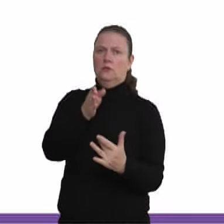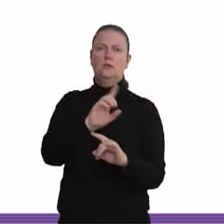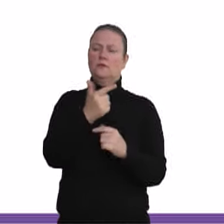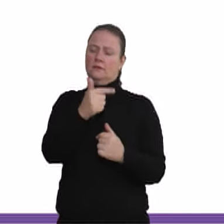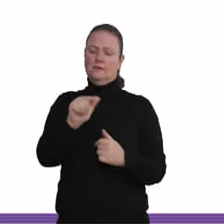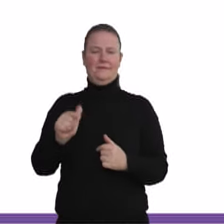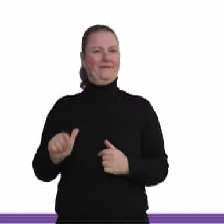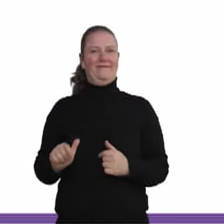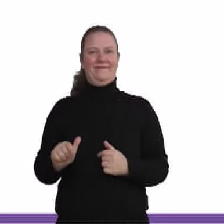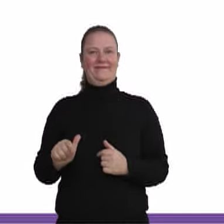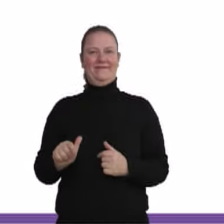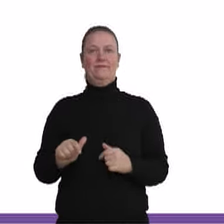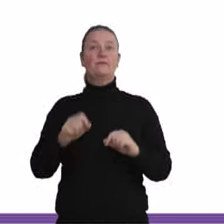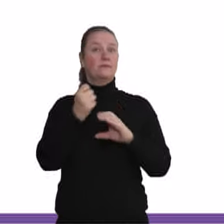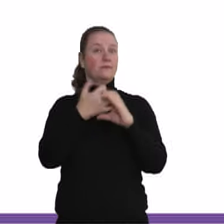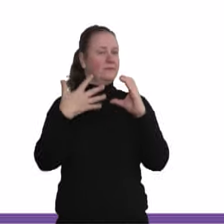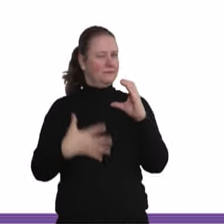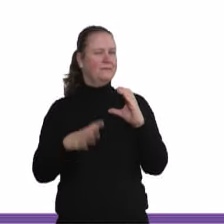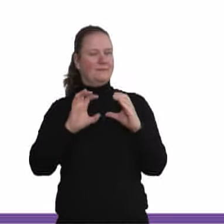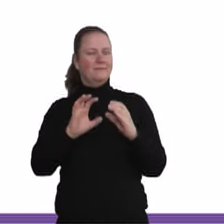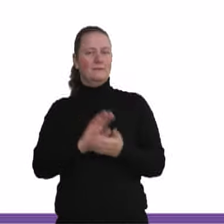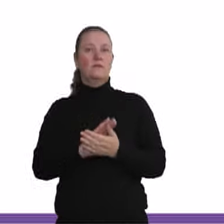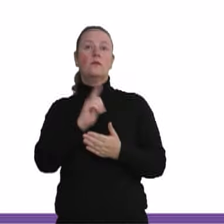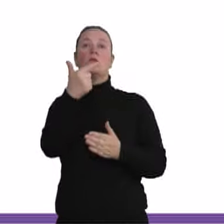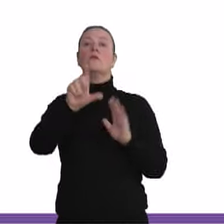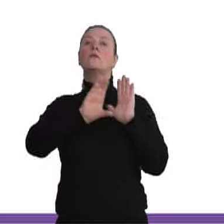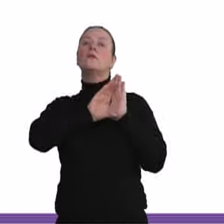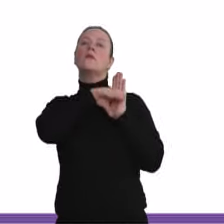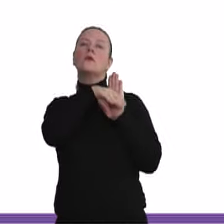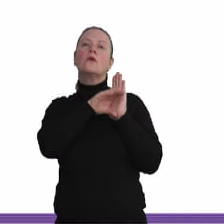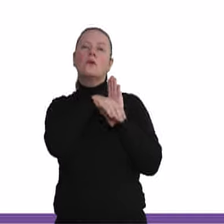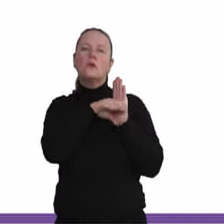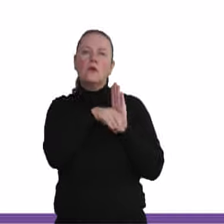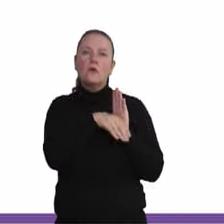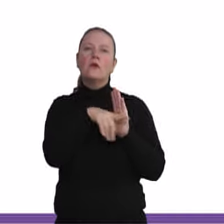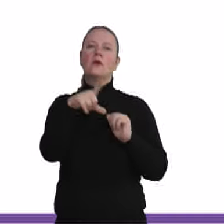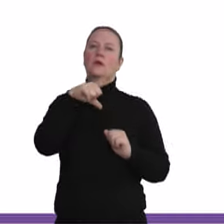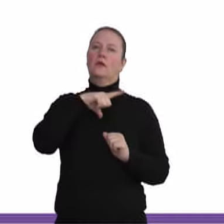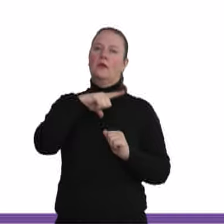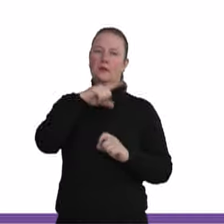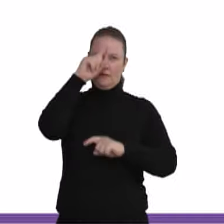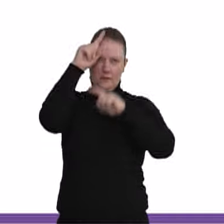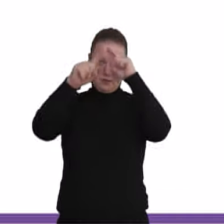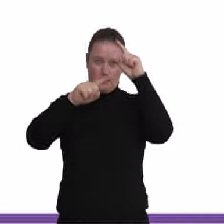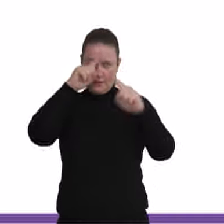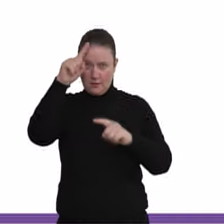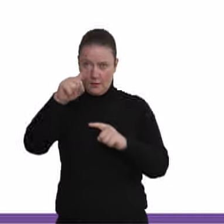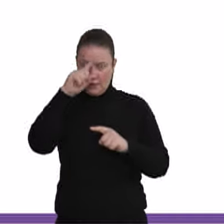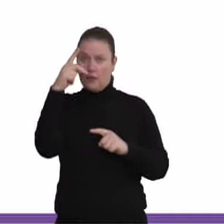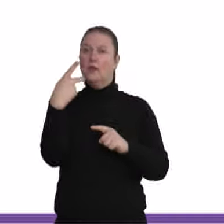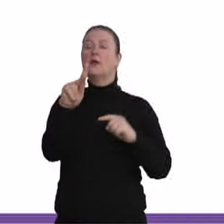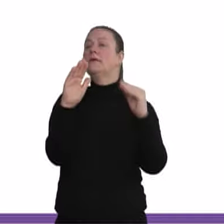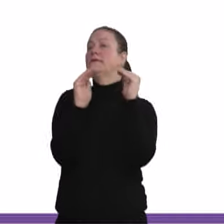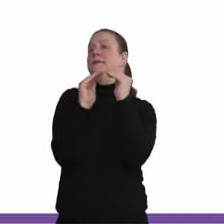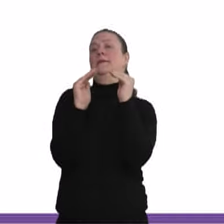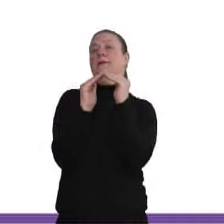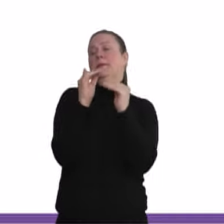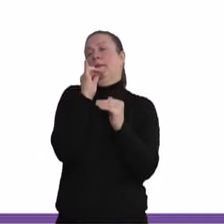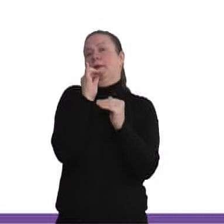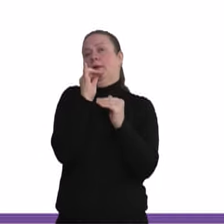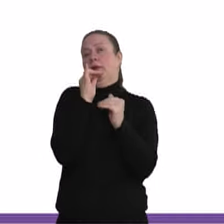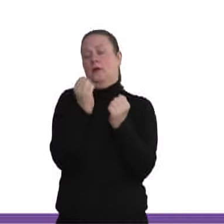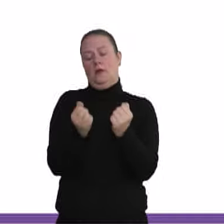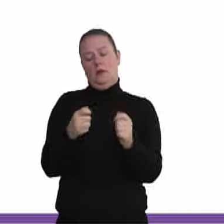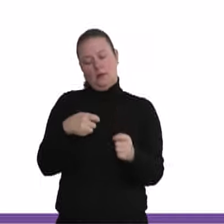certo? Bom, outro conceito que temos é quando você tem a ideia, por exemplo, na sua casa, ali de uma